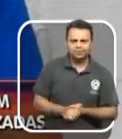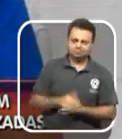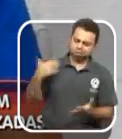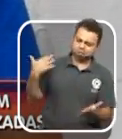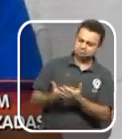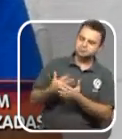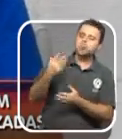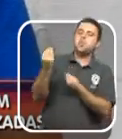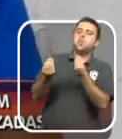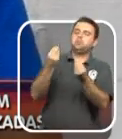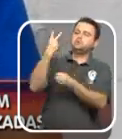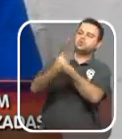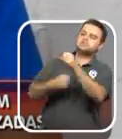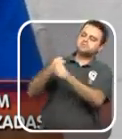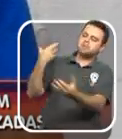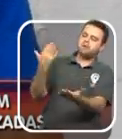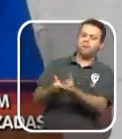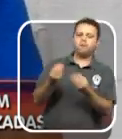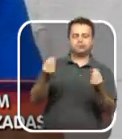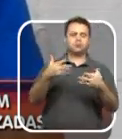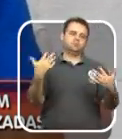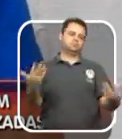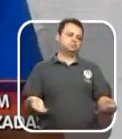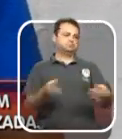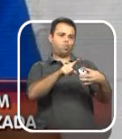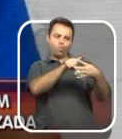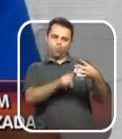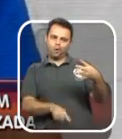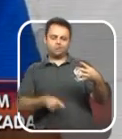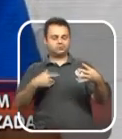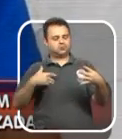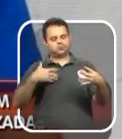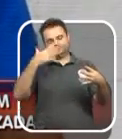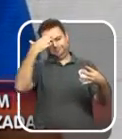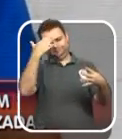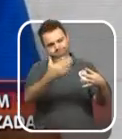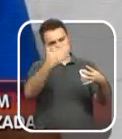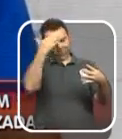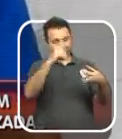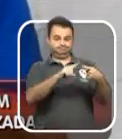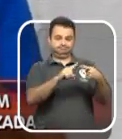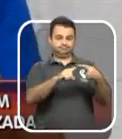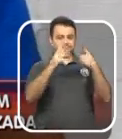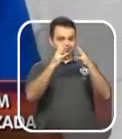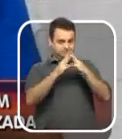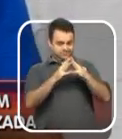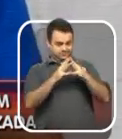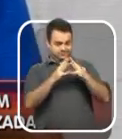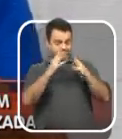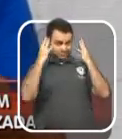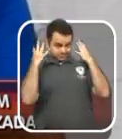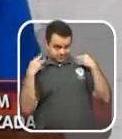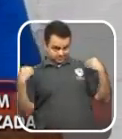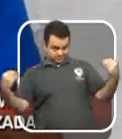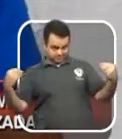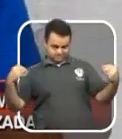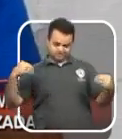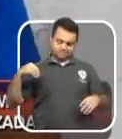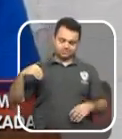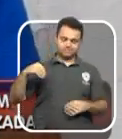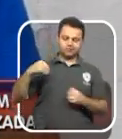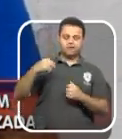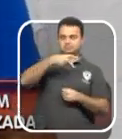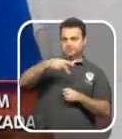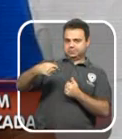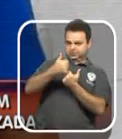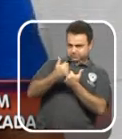um exemplo realmente de parlamento. Quando você trabalha no conjunto, todos ganham, os vereadores ganham e quem mais ganha